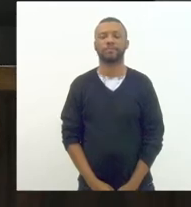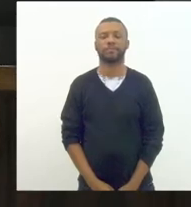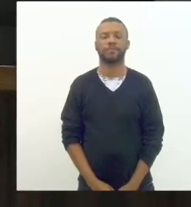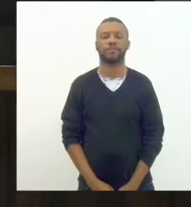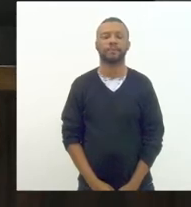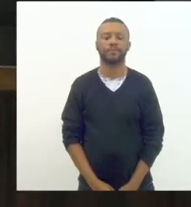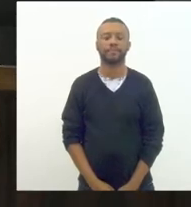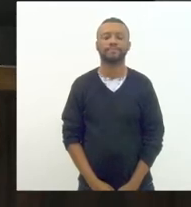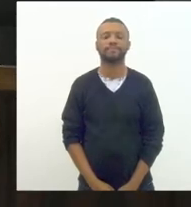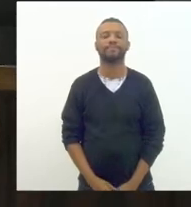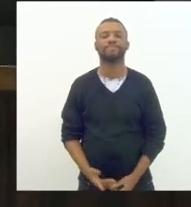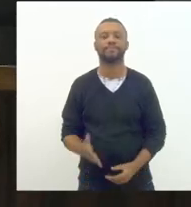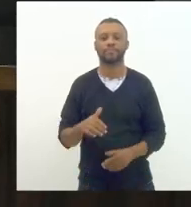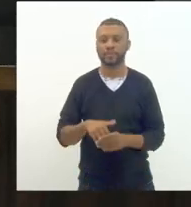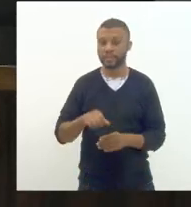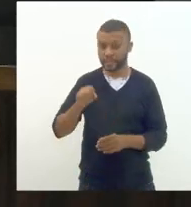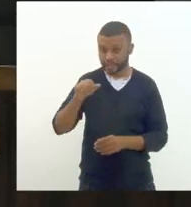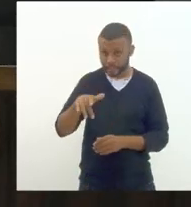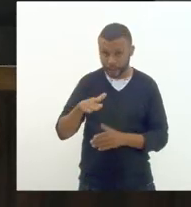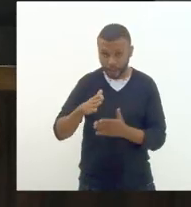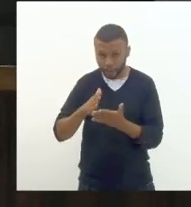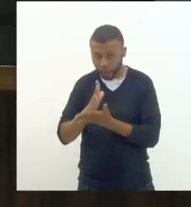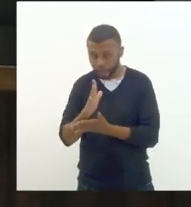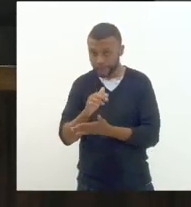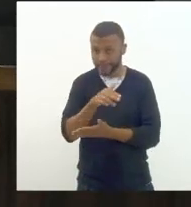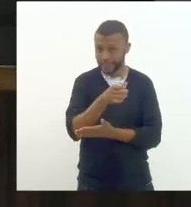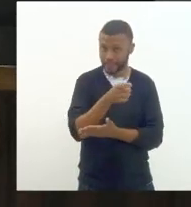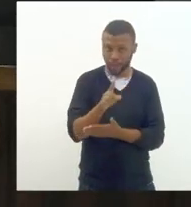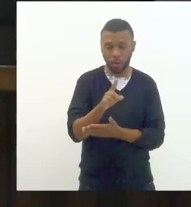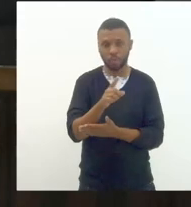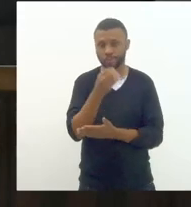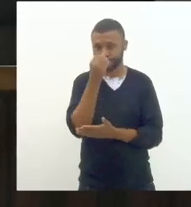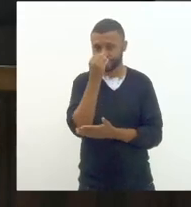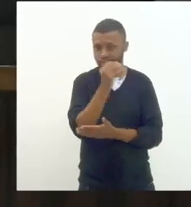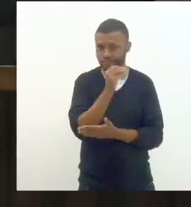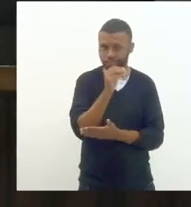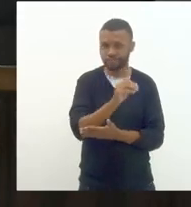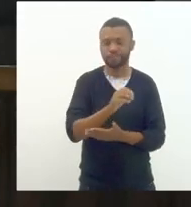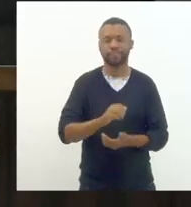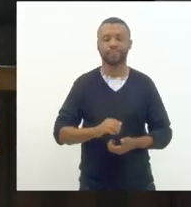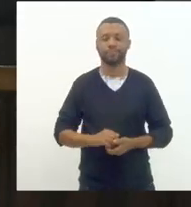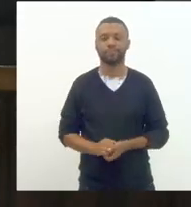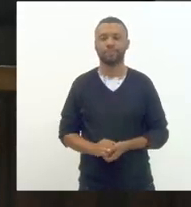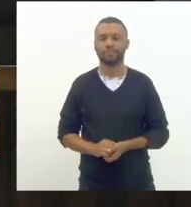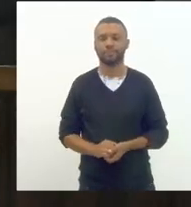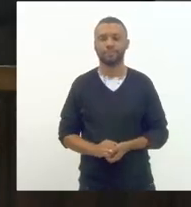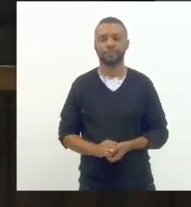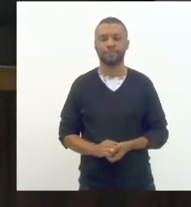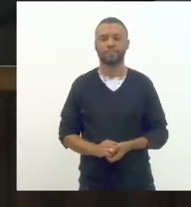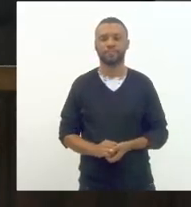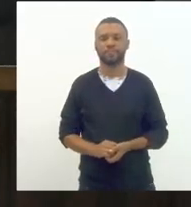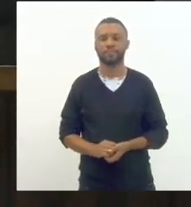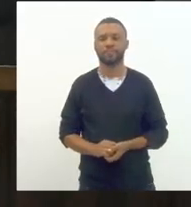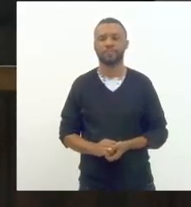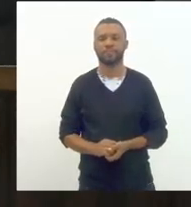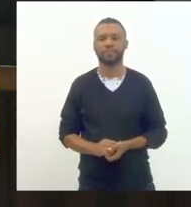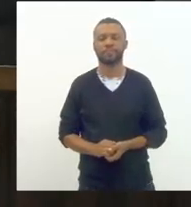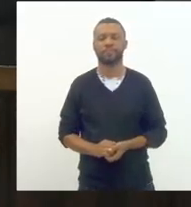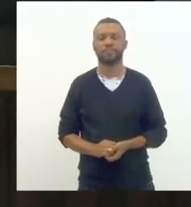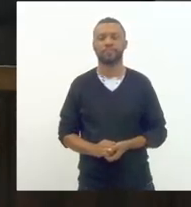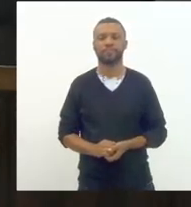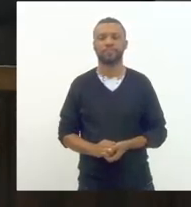Votando sim, aprova a emenda. Votando não, rejeita a emenda. Deputada Adriana Baltazar. Deputada Adriana Baltazar. Deputado